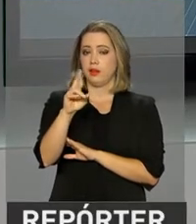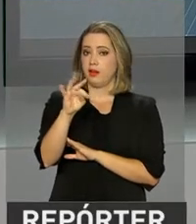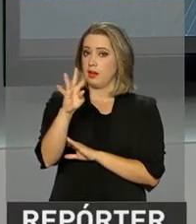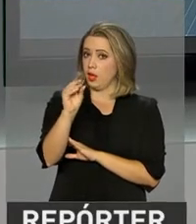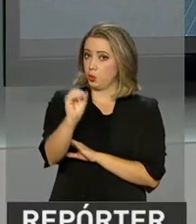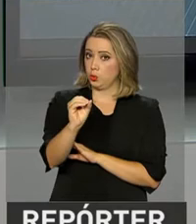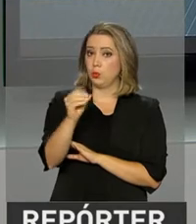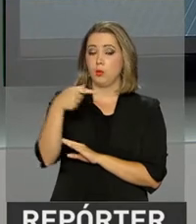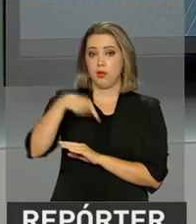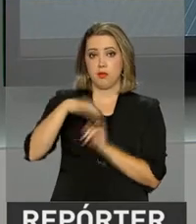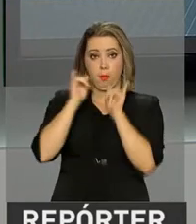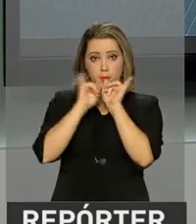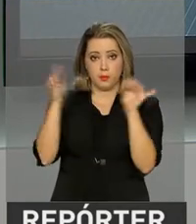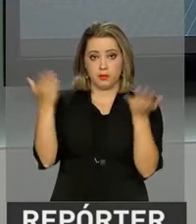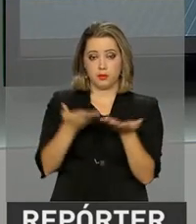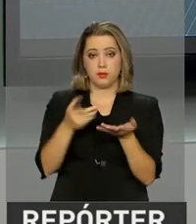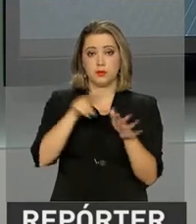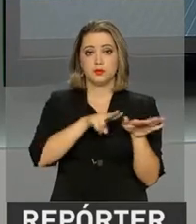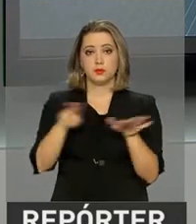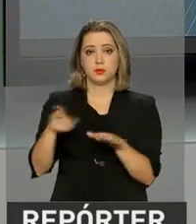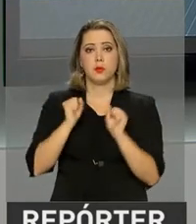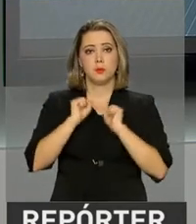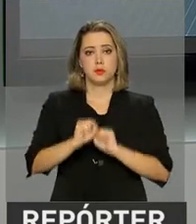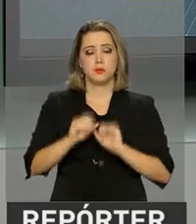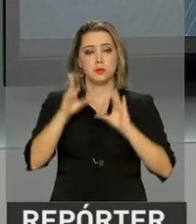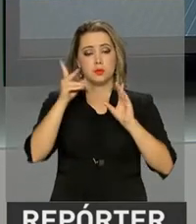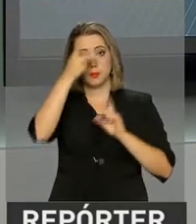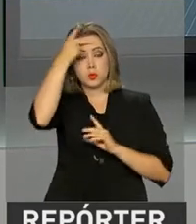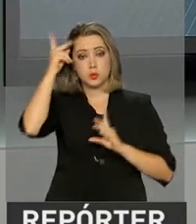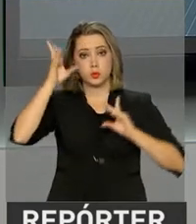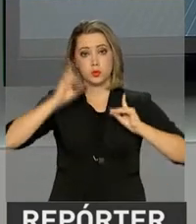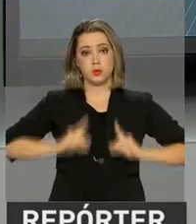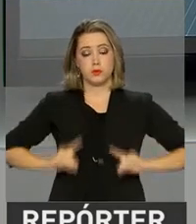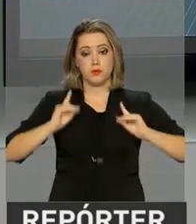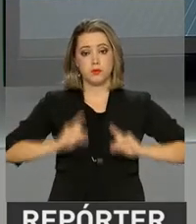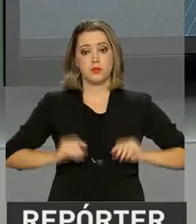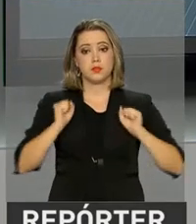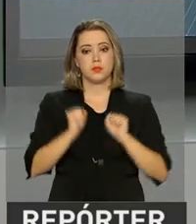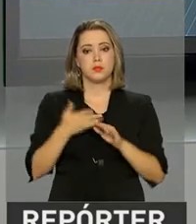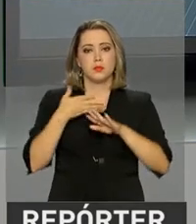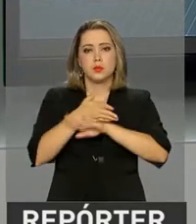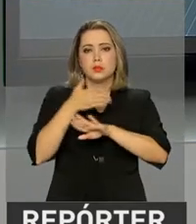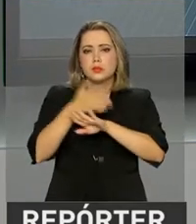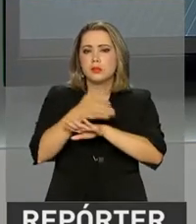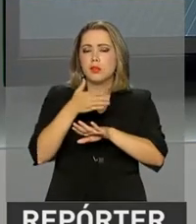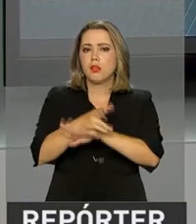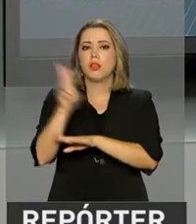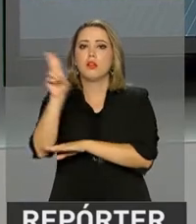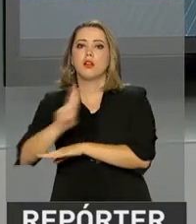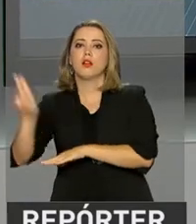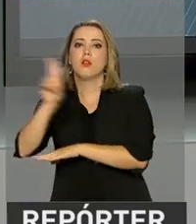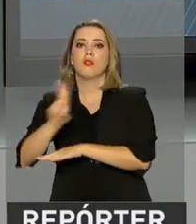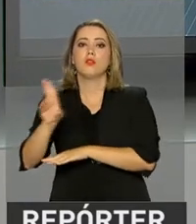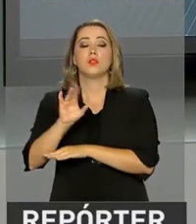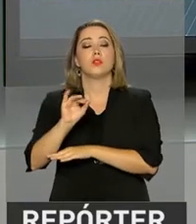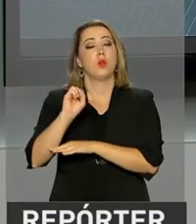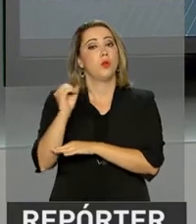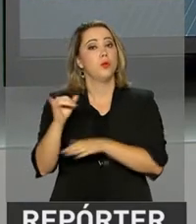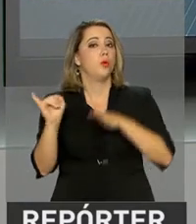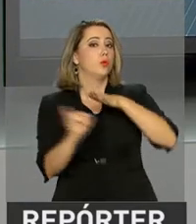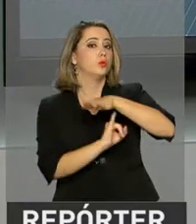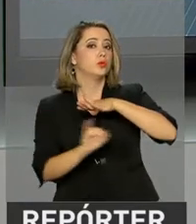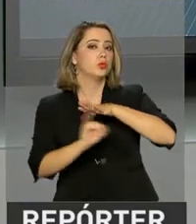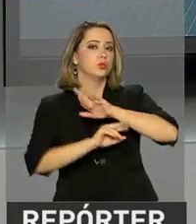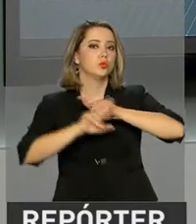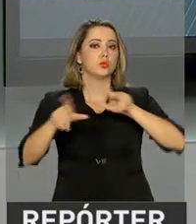com deficiência possam entrar nas universidades e instituições federais de ensino técnico por meio do sistema de cotas. A